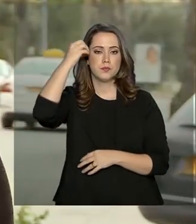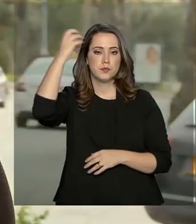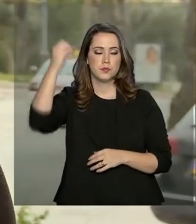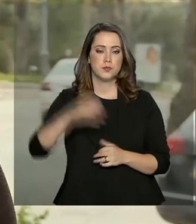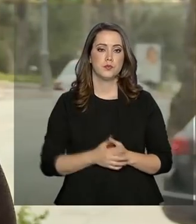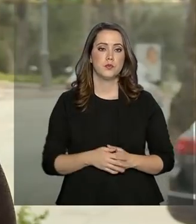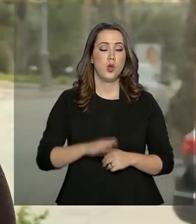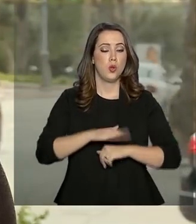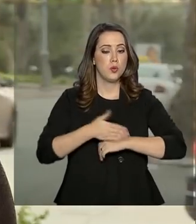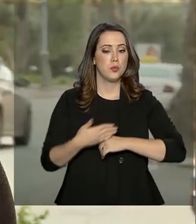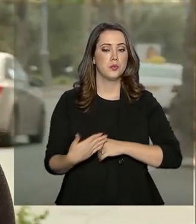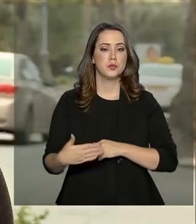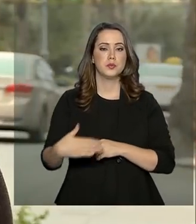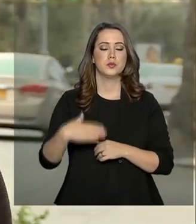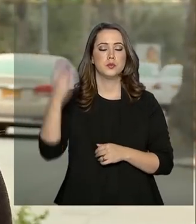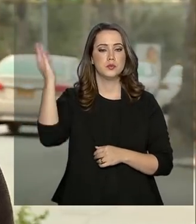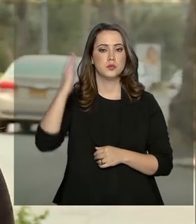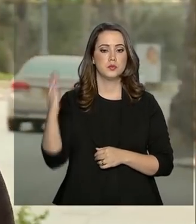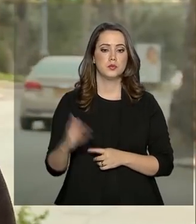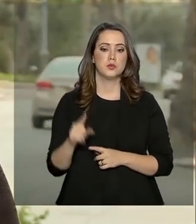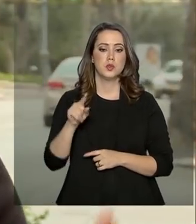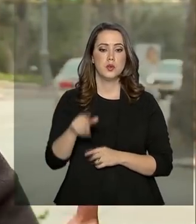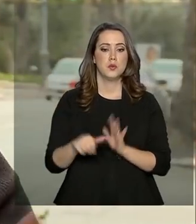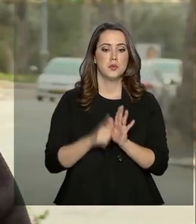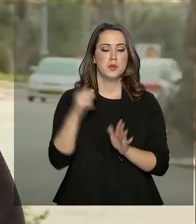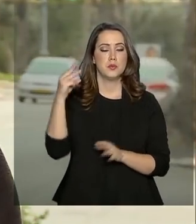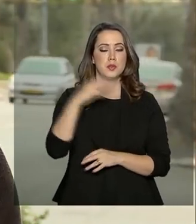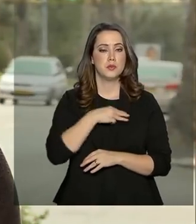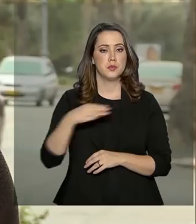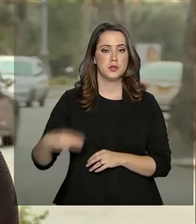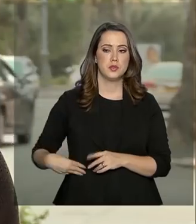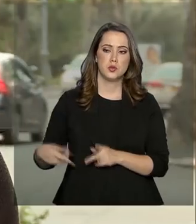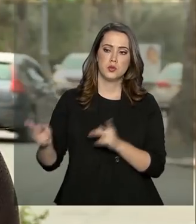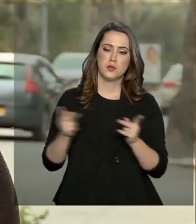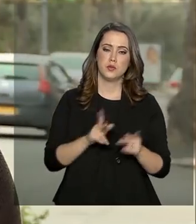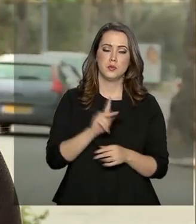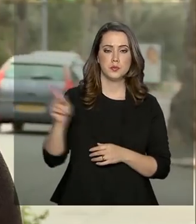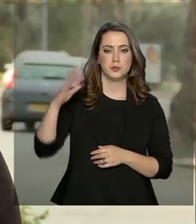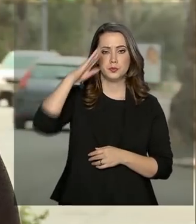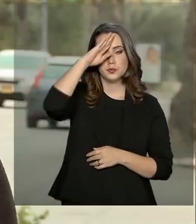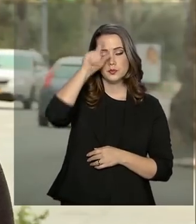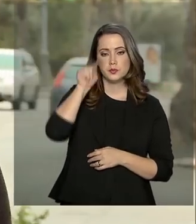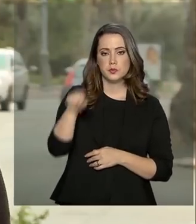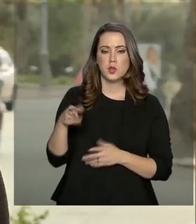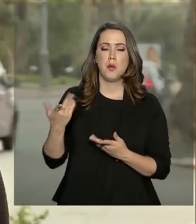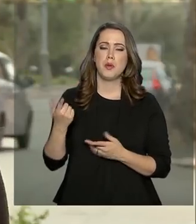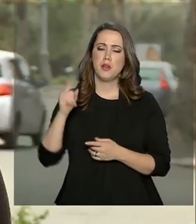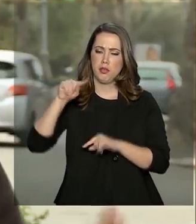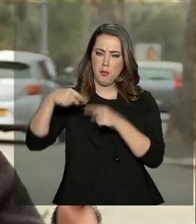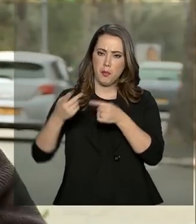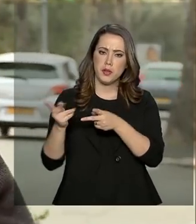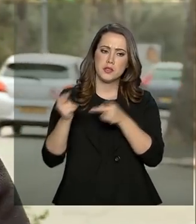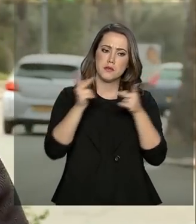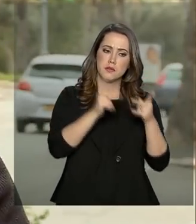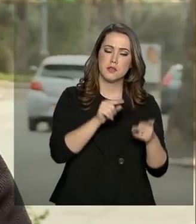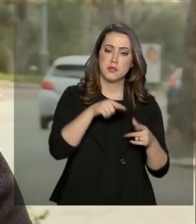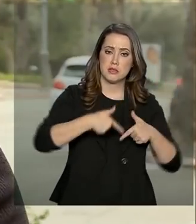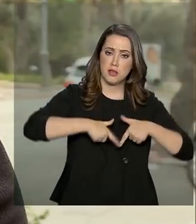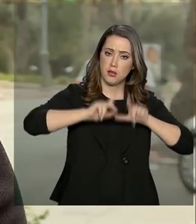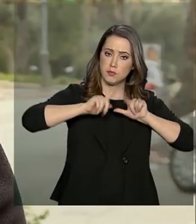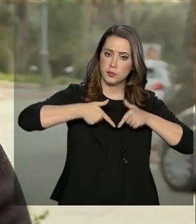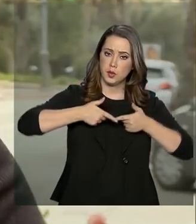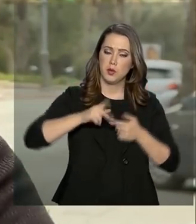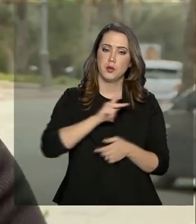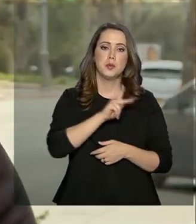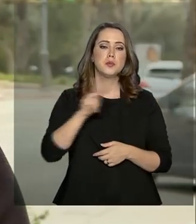Brasil, o primeiro-ministro israelense Benjamin Netanyahu convidou o presidente Jair Bolsonaro para que retribuísse a visita e viesse a Israel.